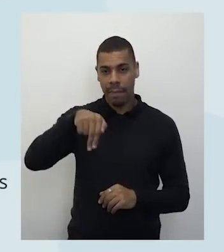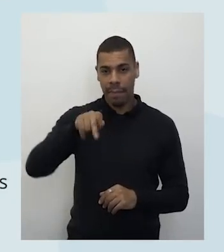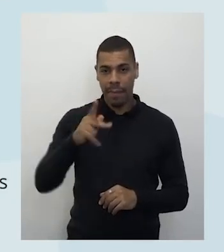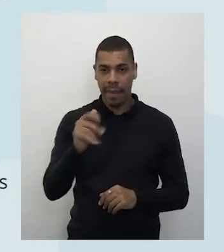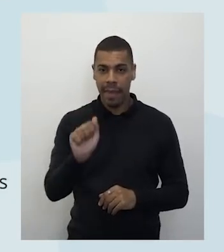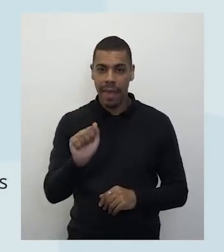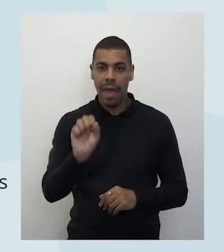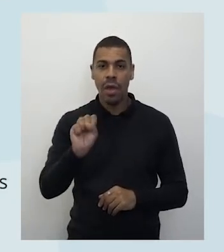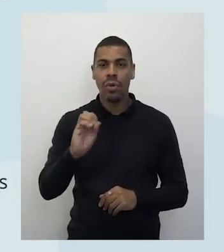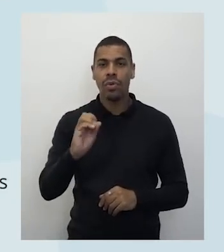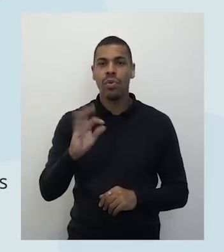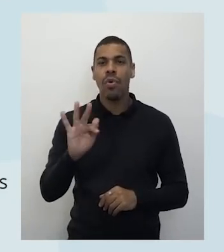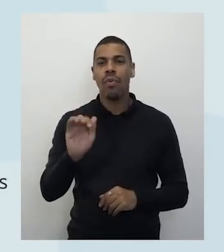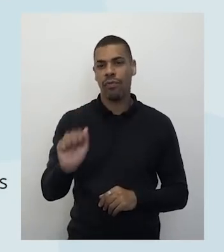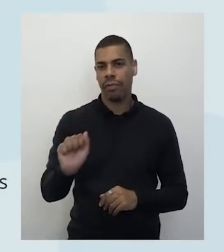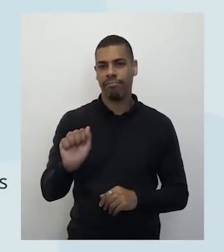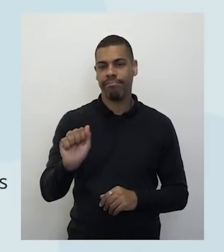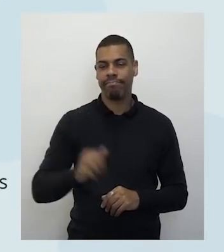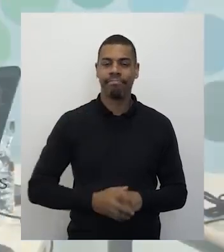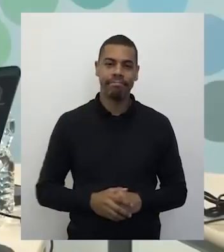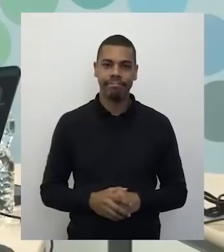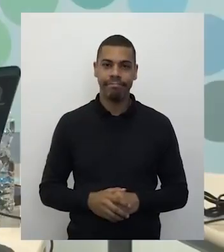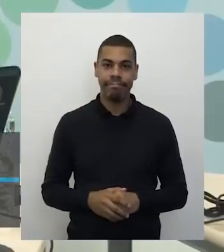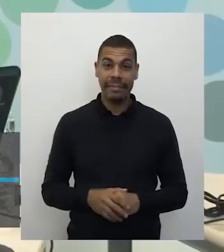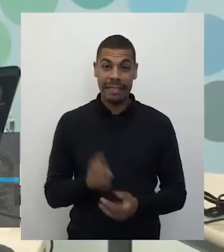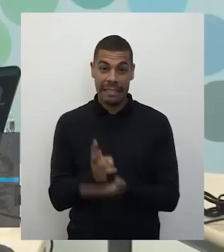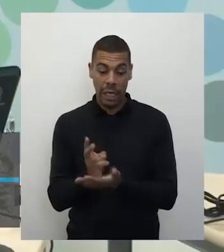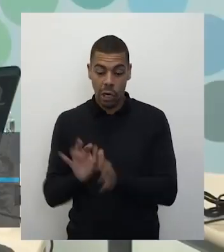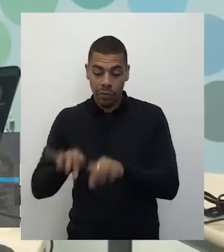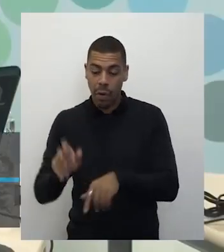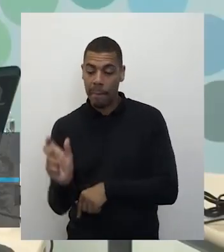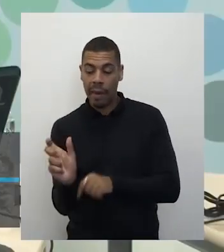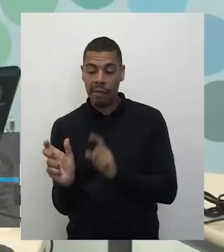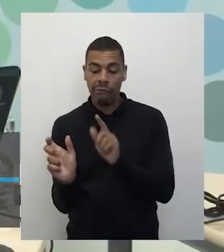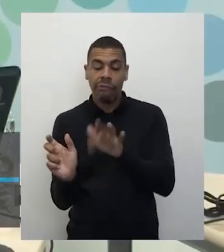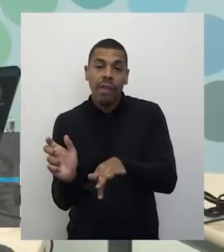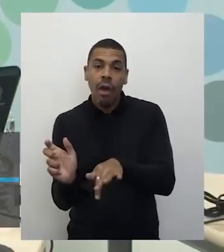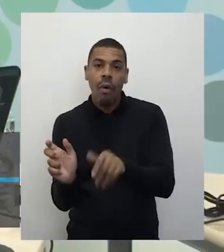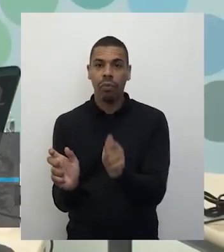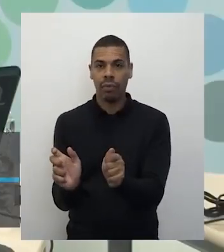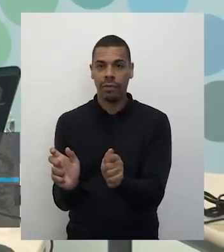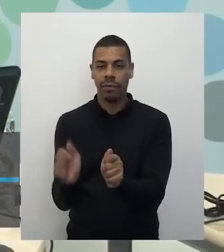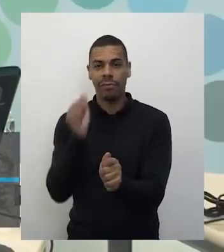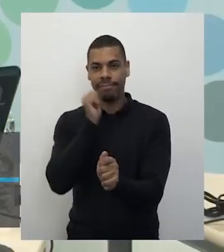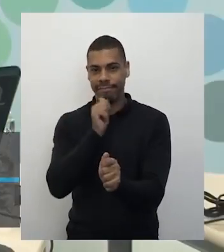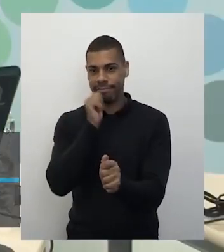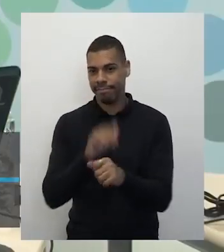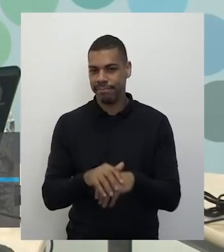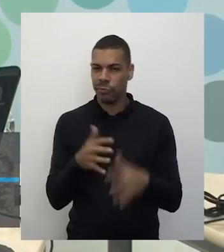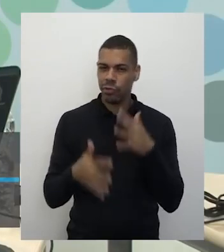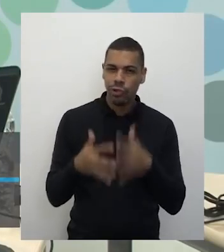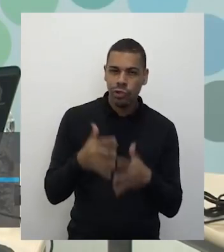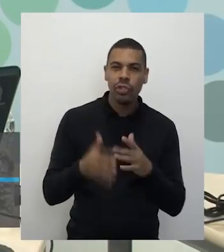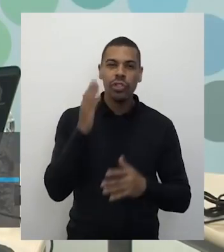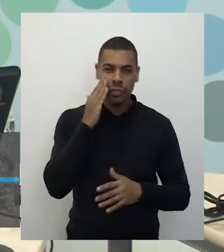com A, minha sofá. Eles fazem essa associação. Termina com A, é feminino. Cachorro é com O, então é masculino. Então, por isso que eles cometem